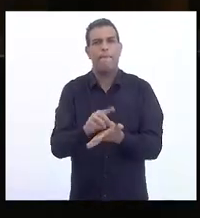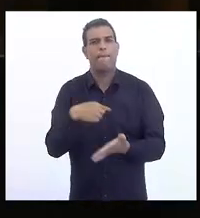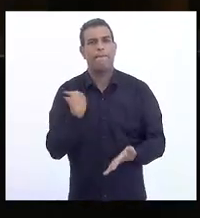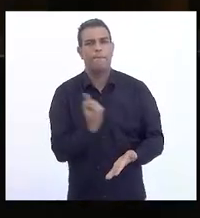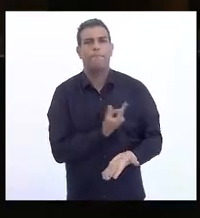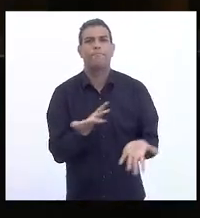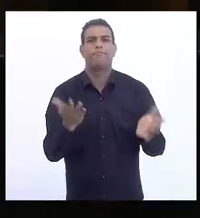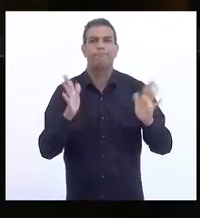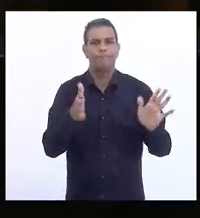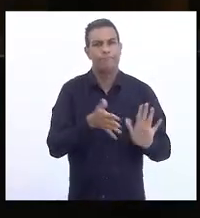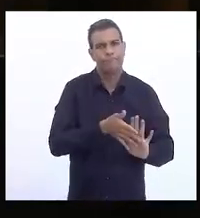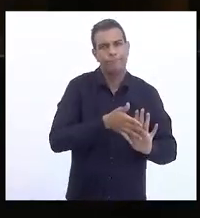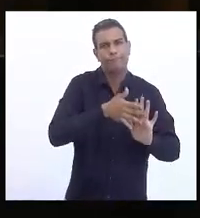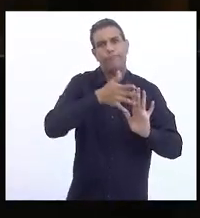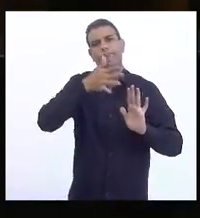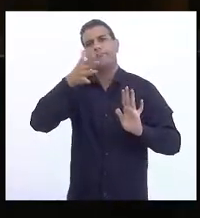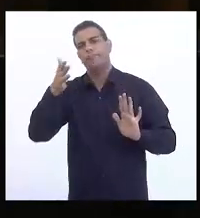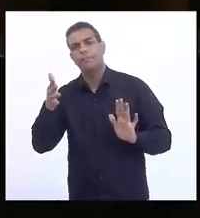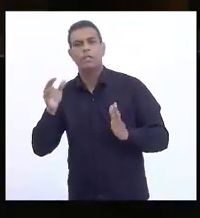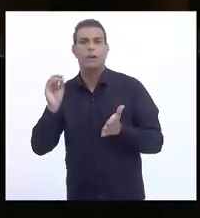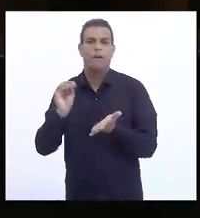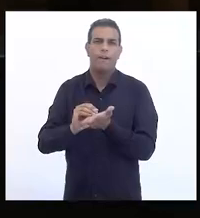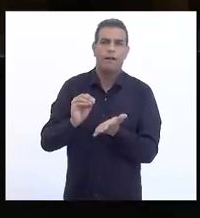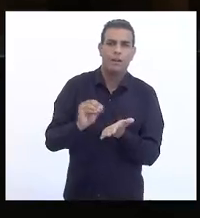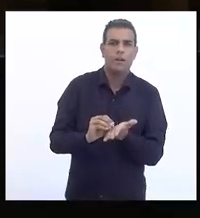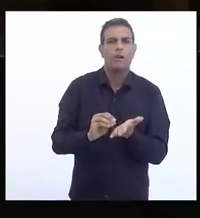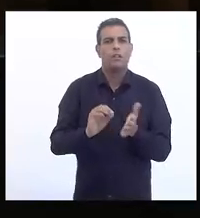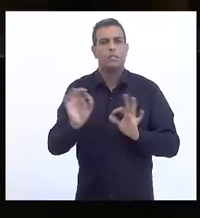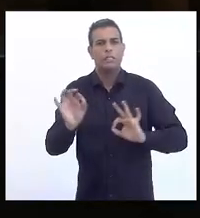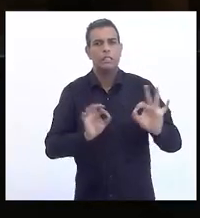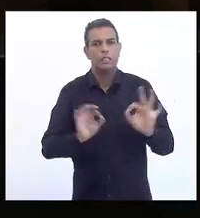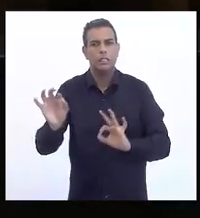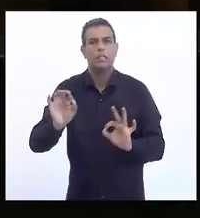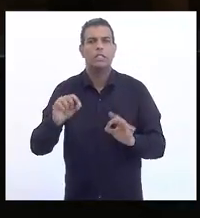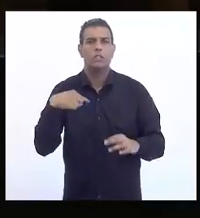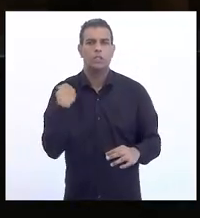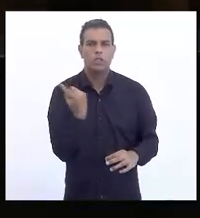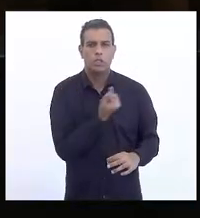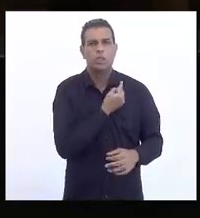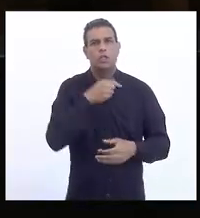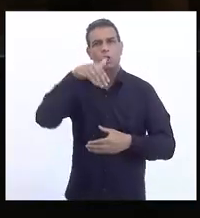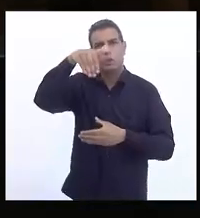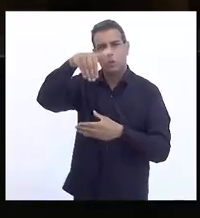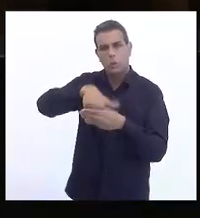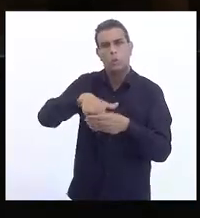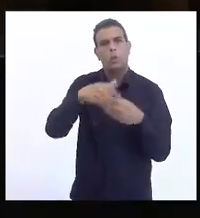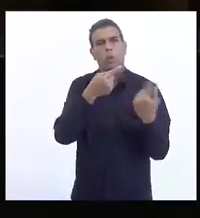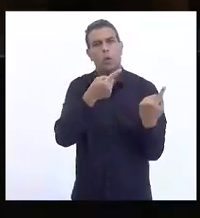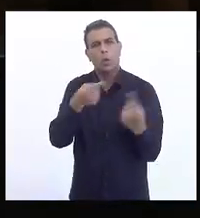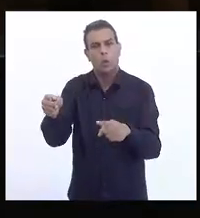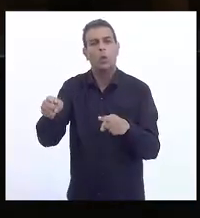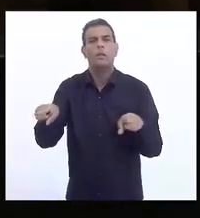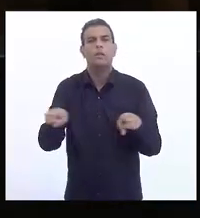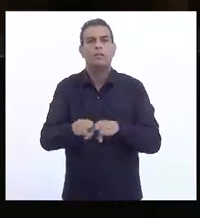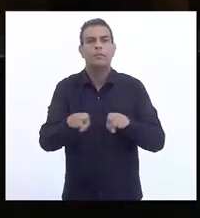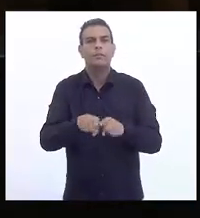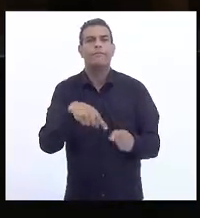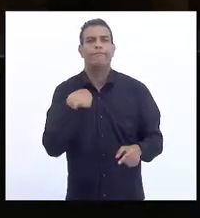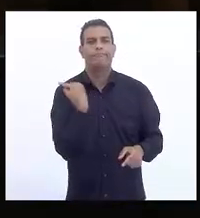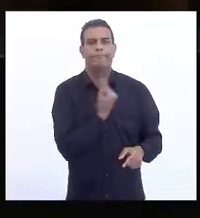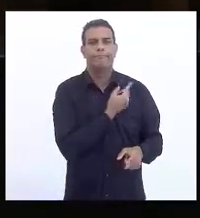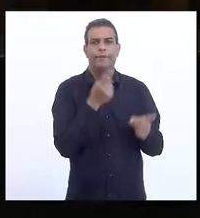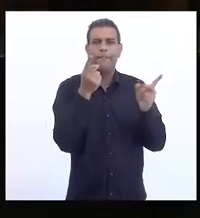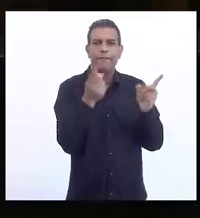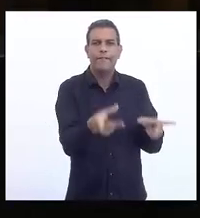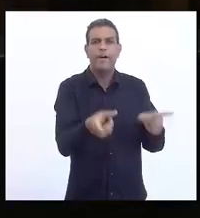aqui, passamos o regime de recuperação fiscal, passou com o nosso voto contrário, passou aqui a venda da